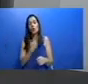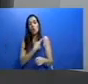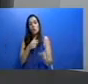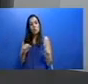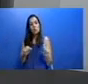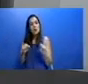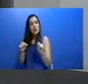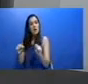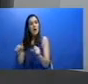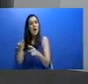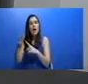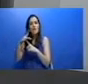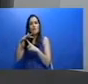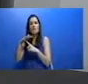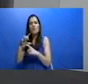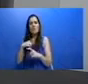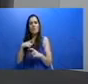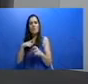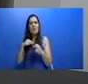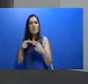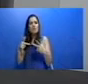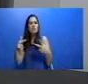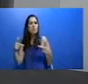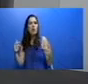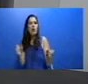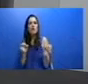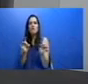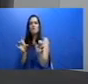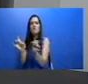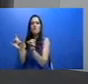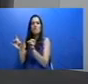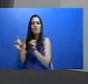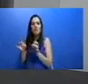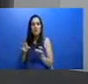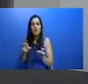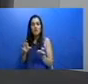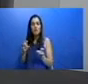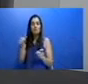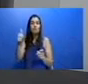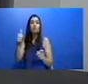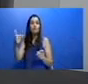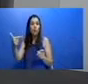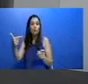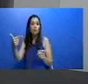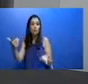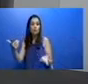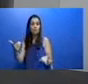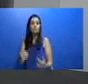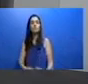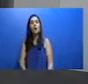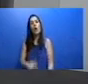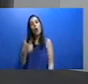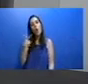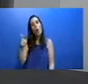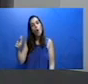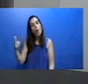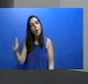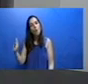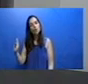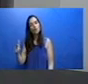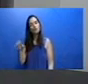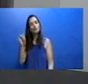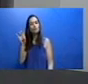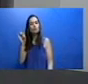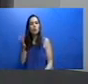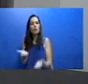tem alguns produtos que é muito comum ser vendido às dúzias e outros sempre em